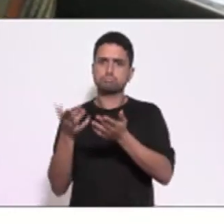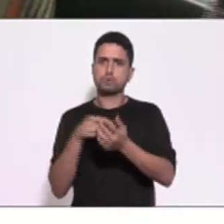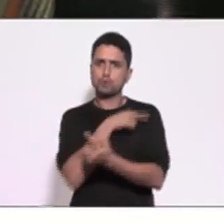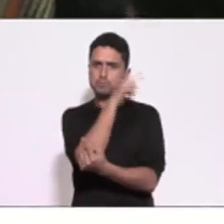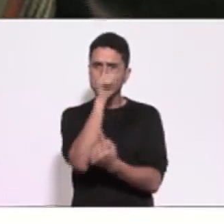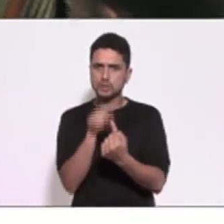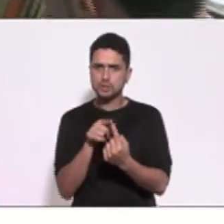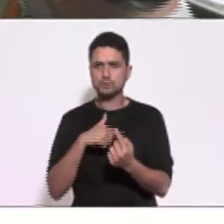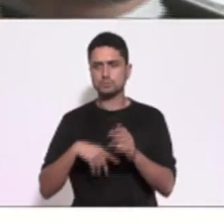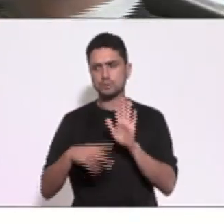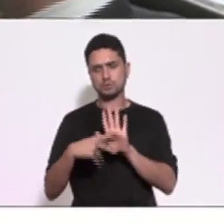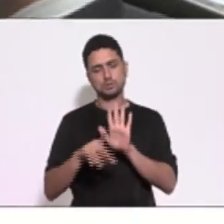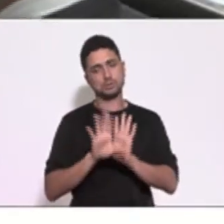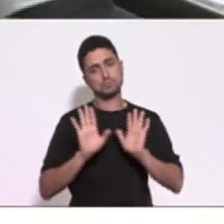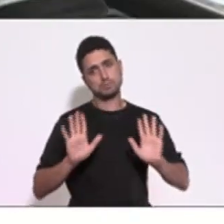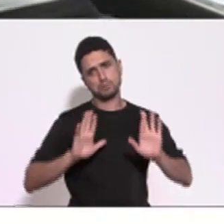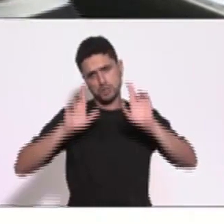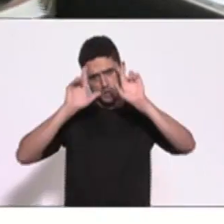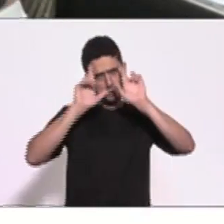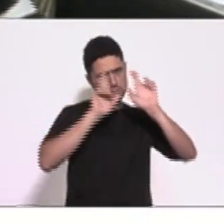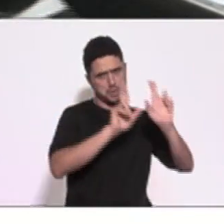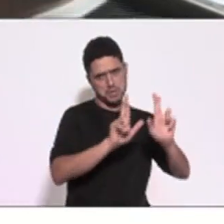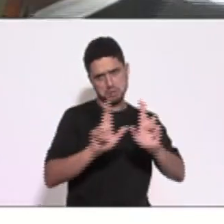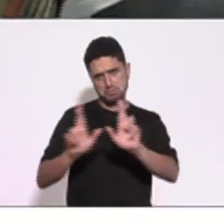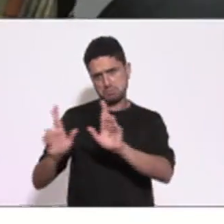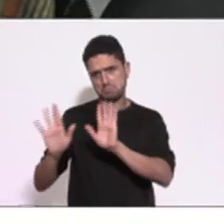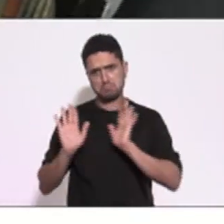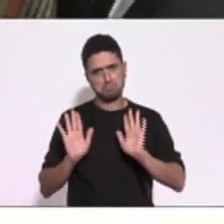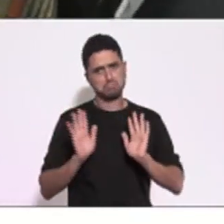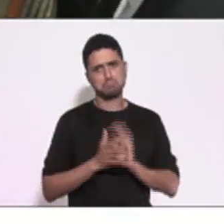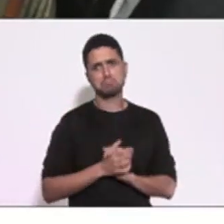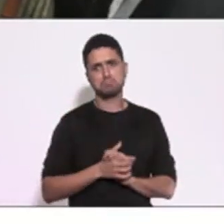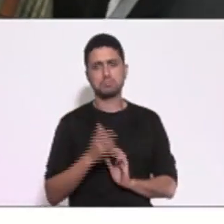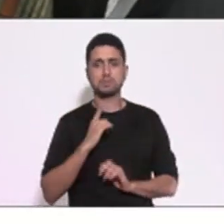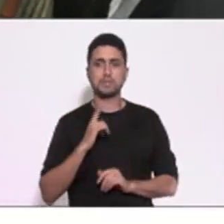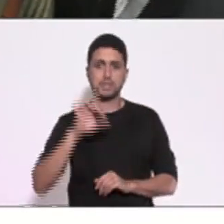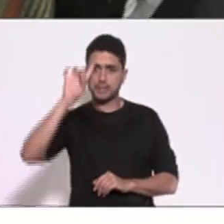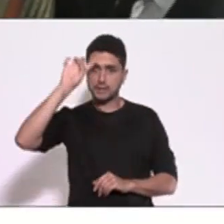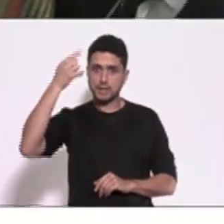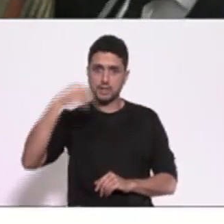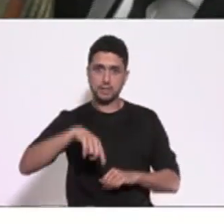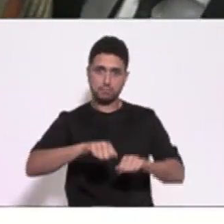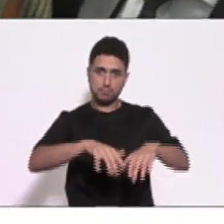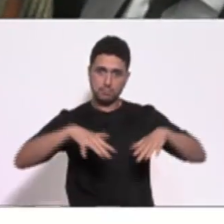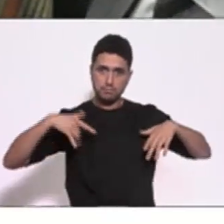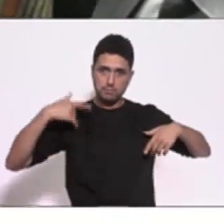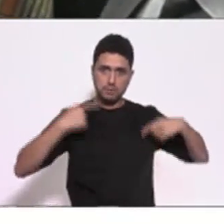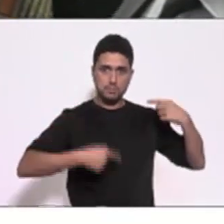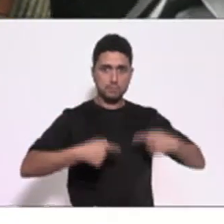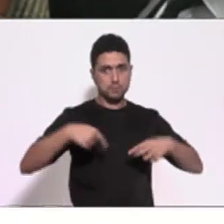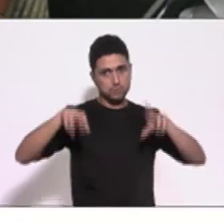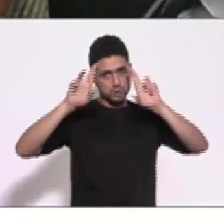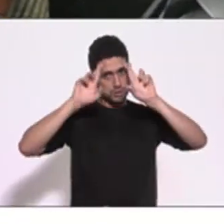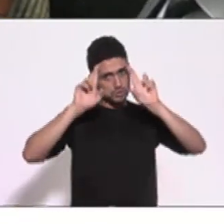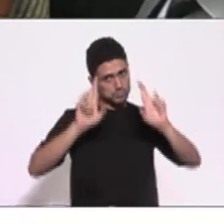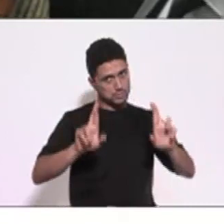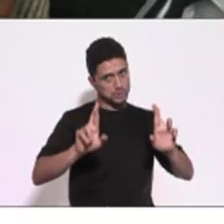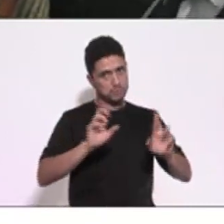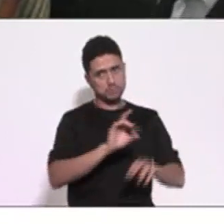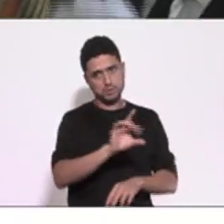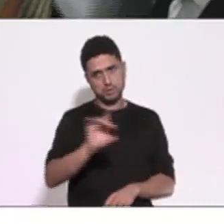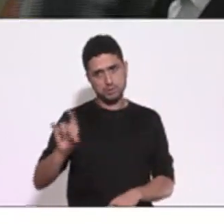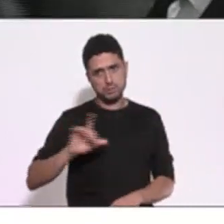intuito do nosso projeto. Agora, respeitamos, claro, trouxemos a ideia para o parlamento e respeitamos